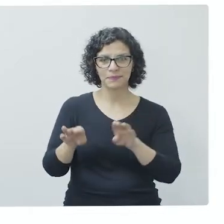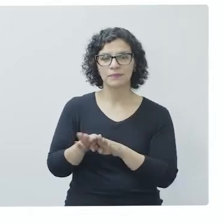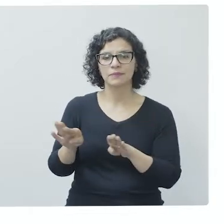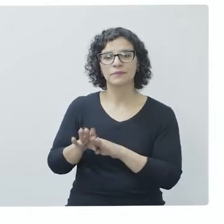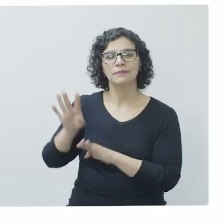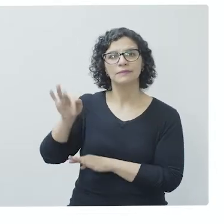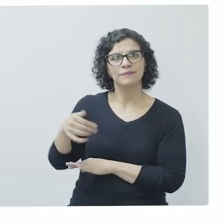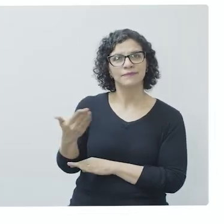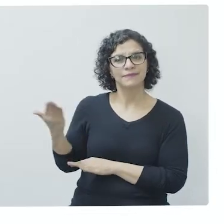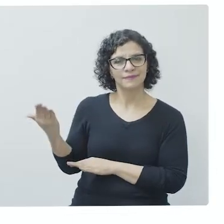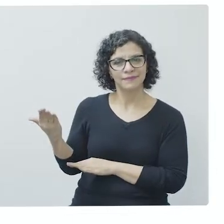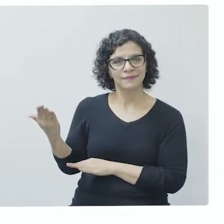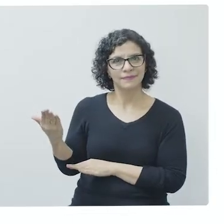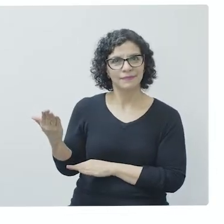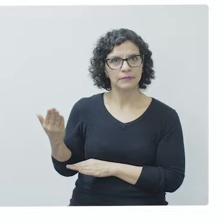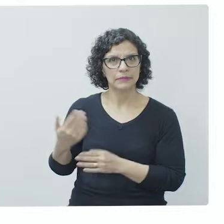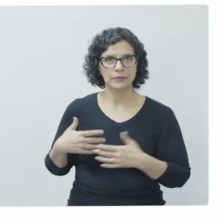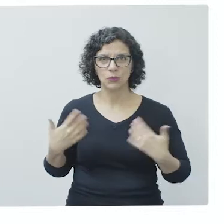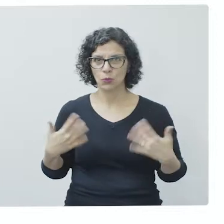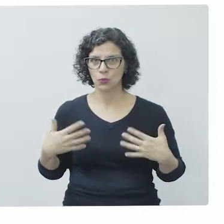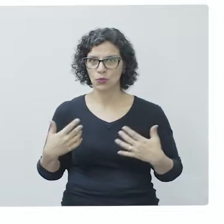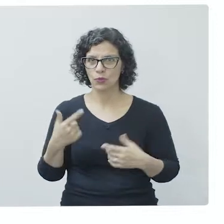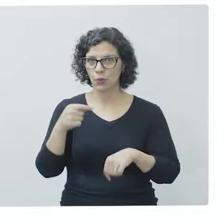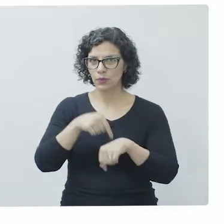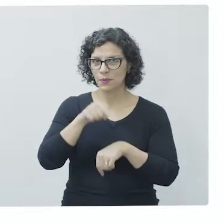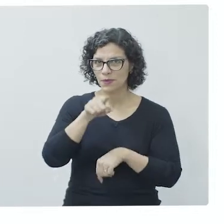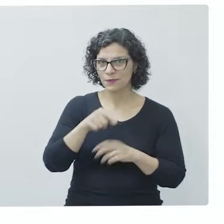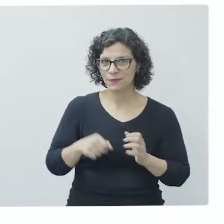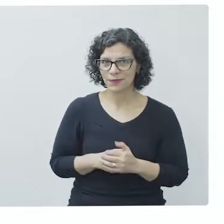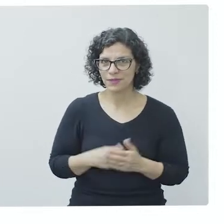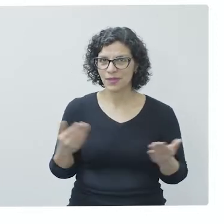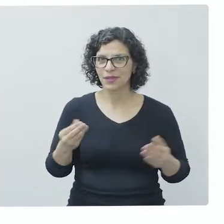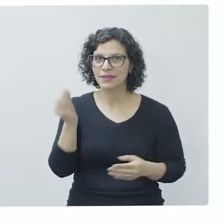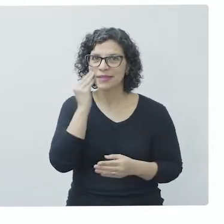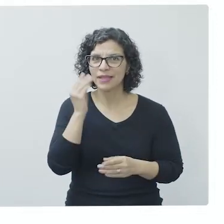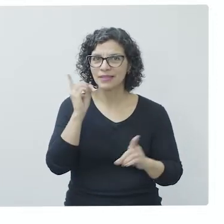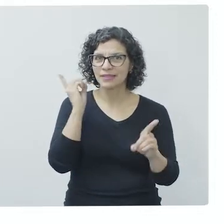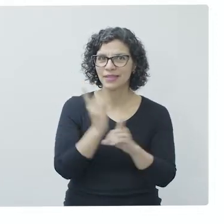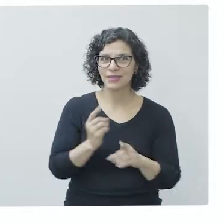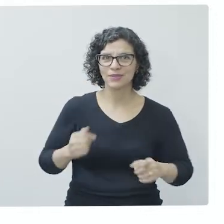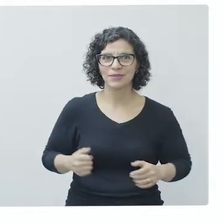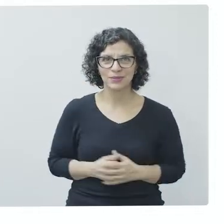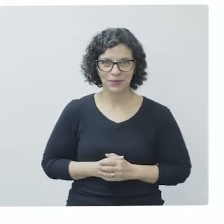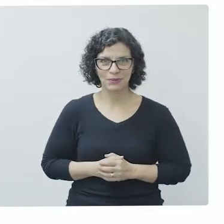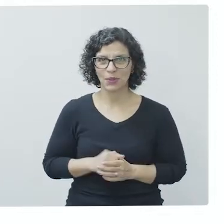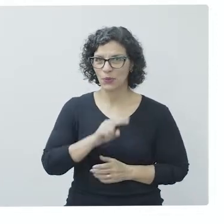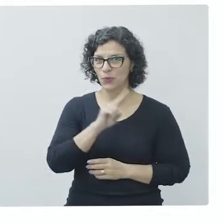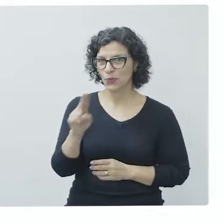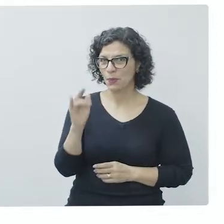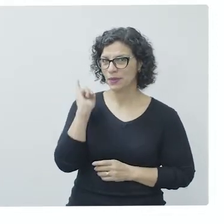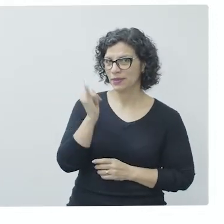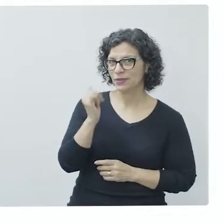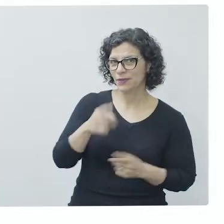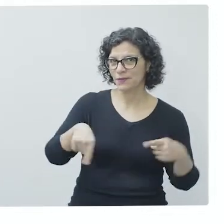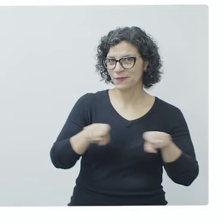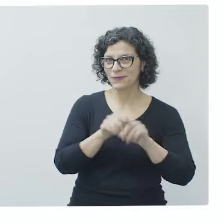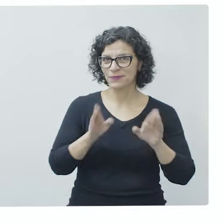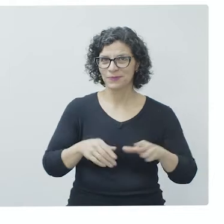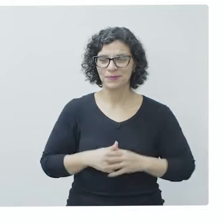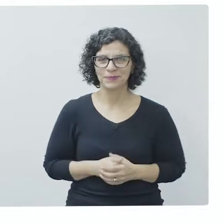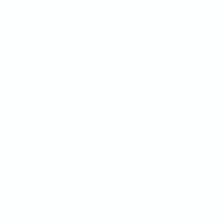e, por fim, esta. Vou dar um tempinho para você tentar aí pensar no nome do conto e eu já